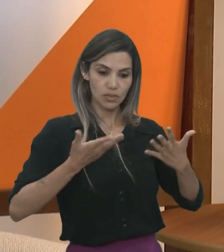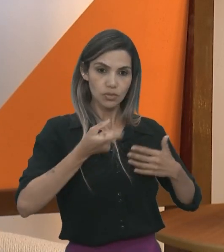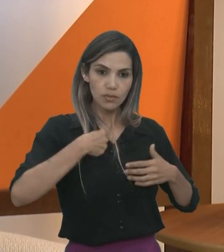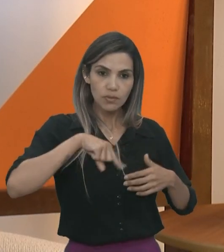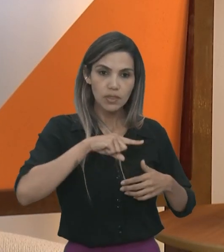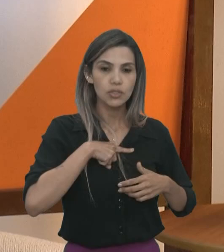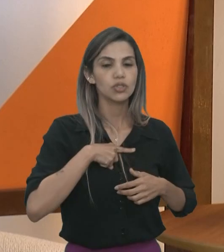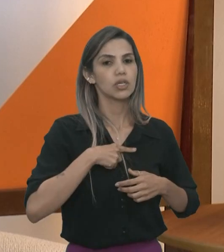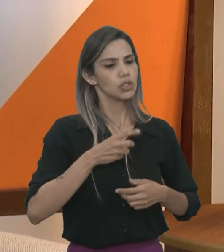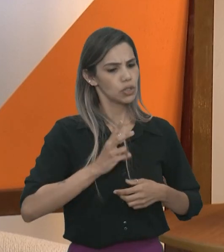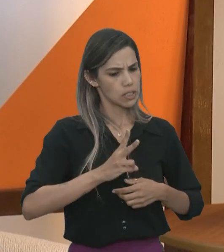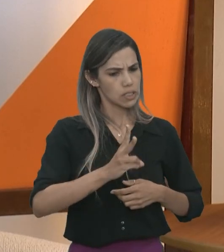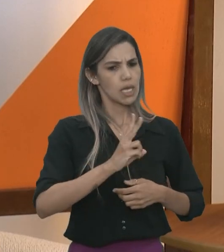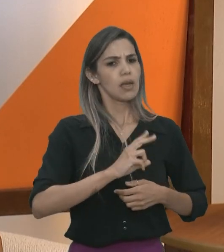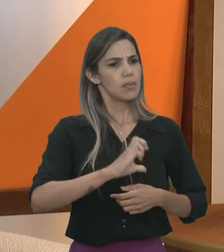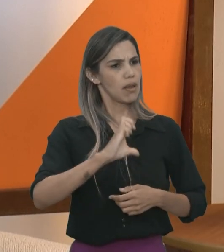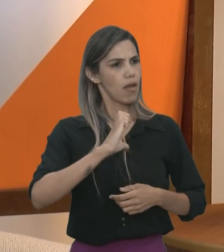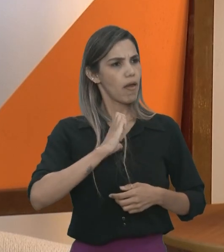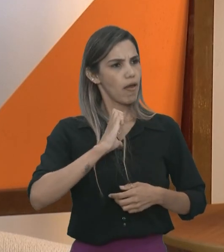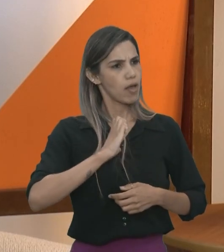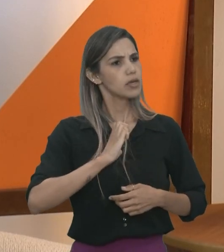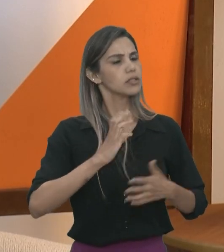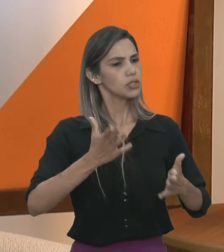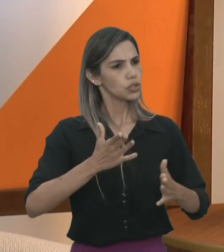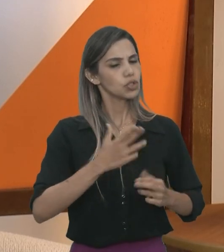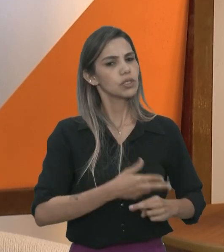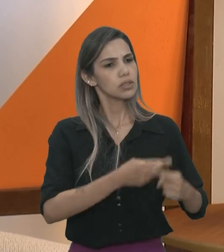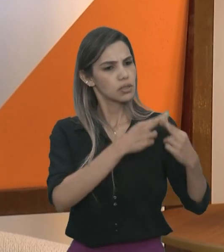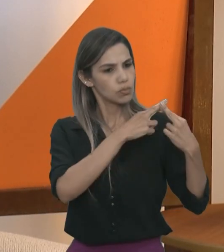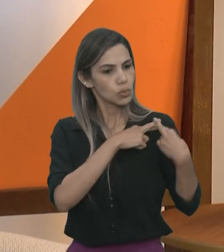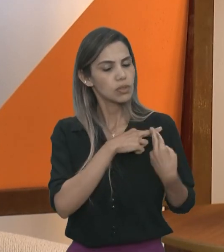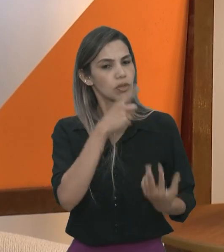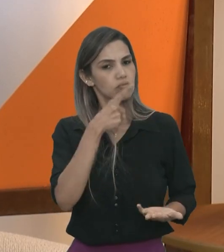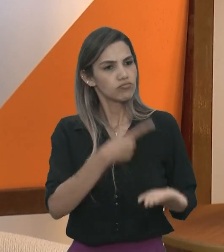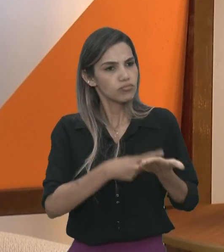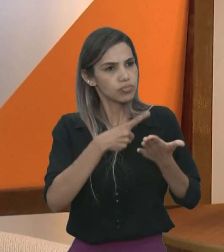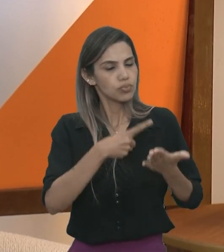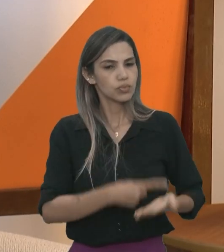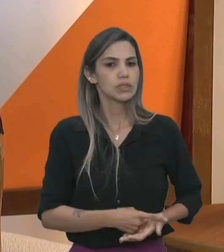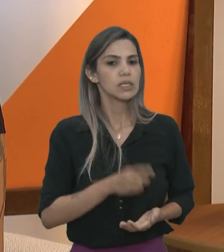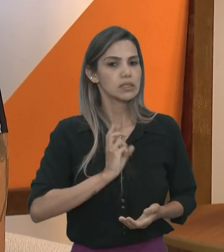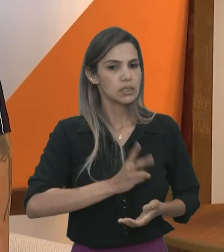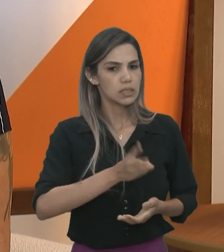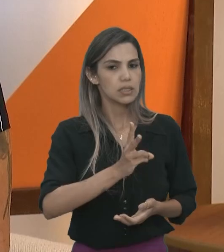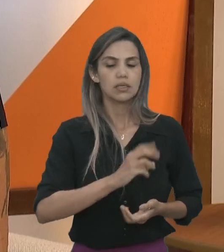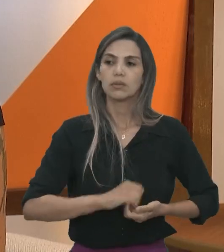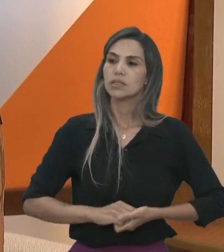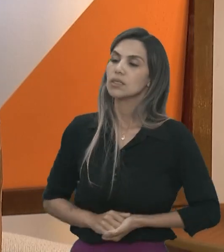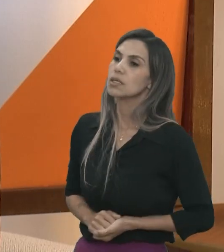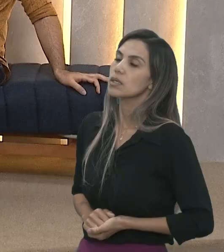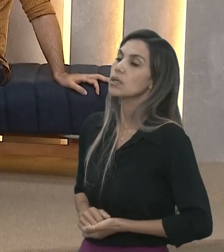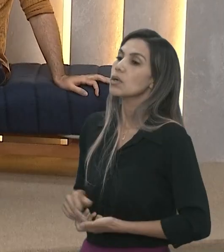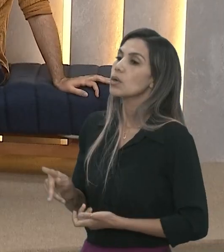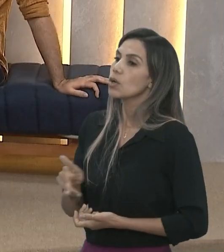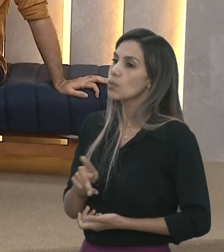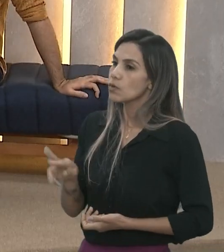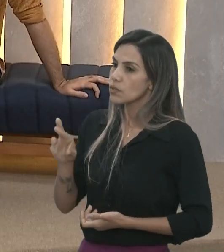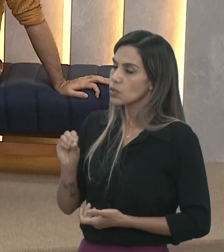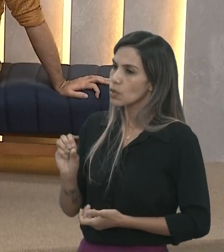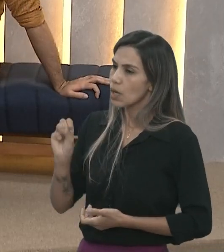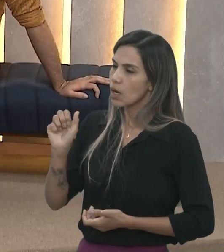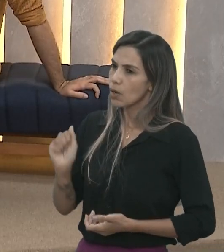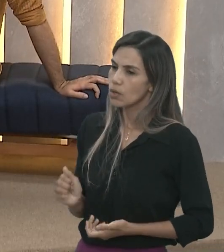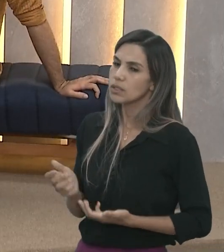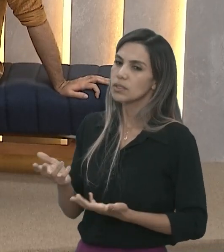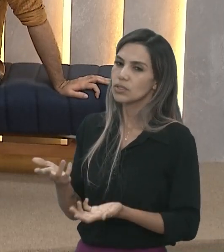essa ética e esse compromisso desse engajamento social, né? Professora Rosa, e assim, a gente percebe